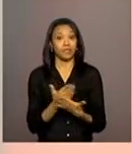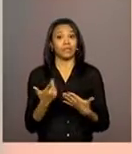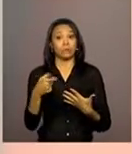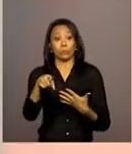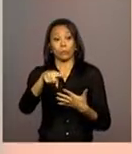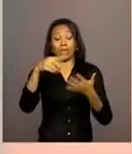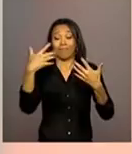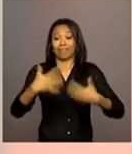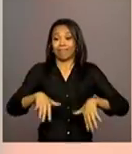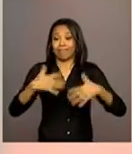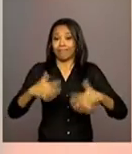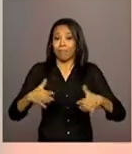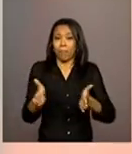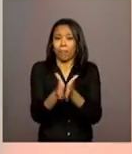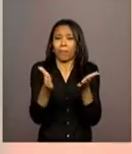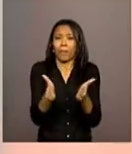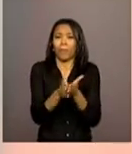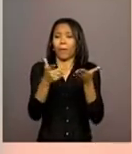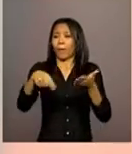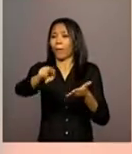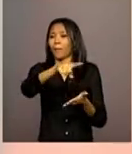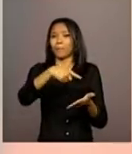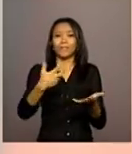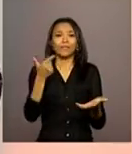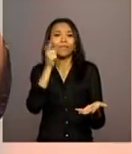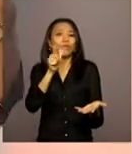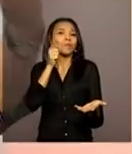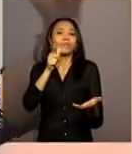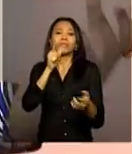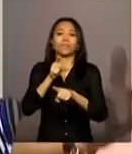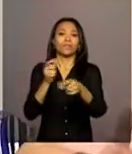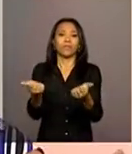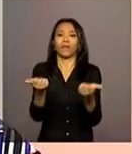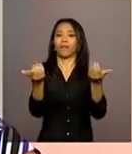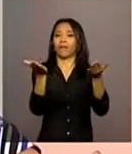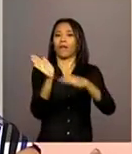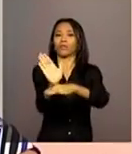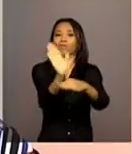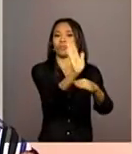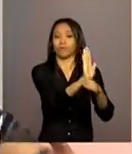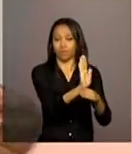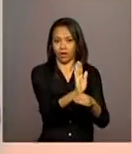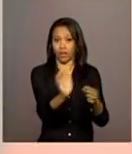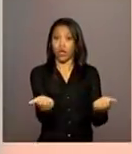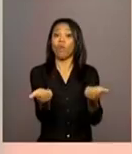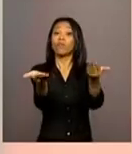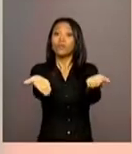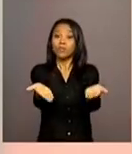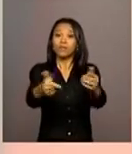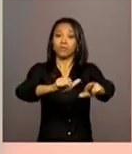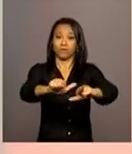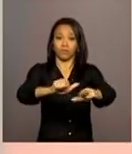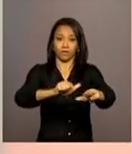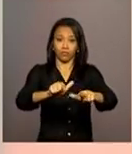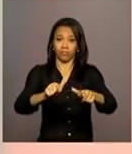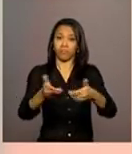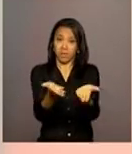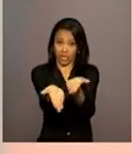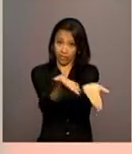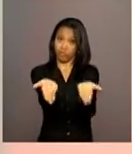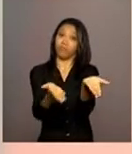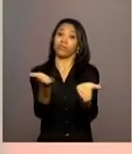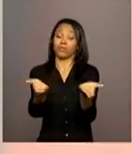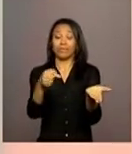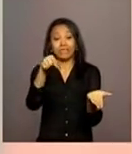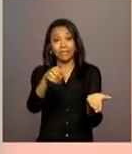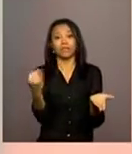de vulnerabilidade que não estavam conseguindo ser atendida pelos oferta dos serviços Isso é uma relevância muito